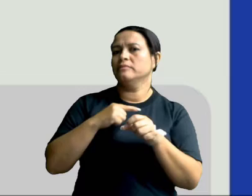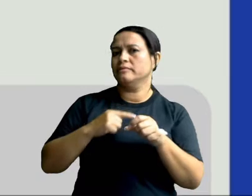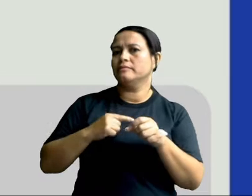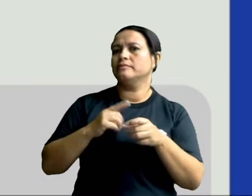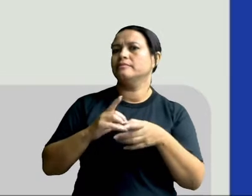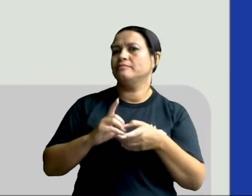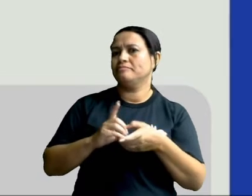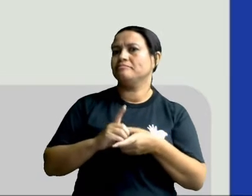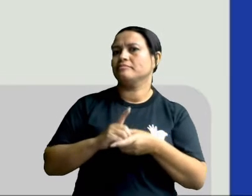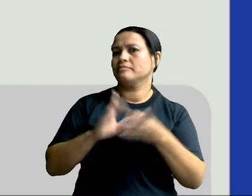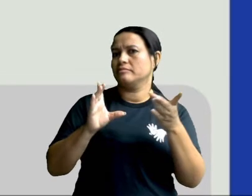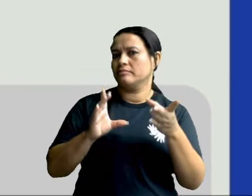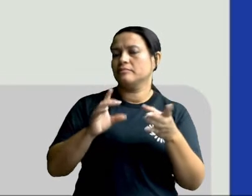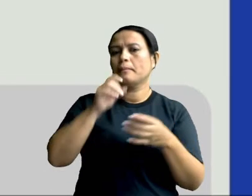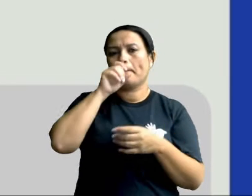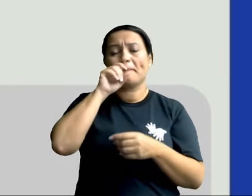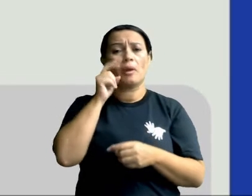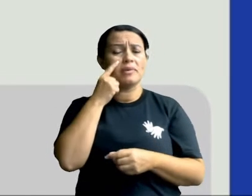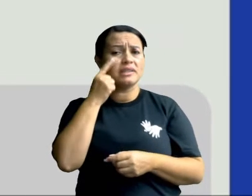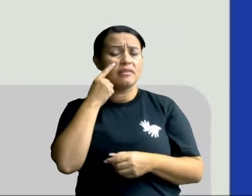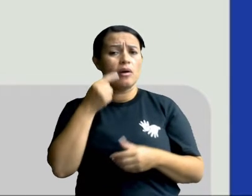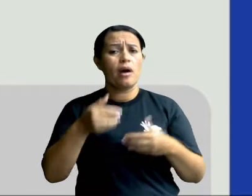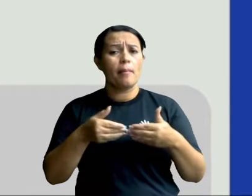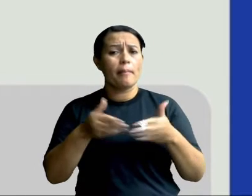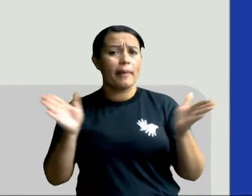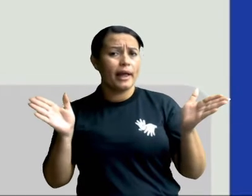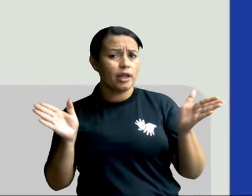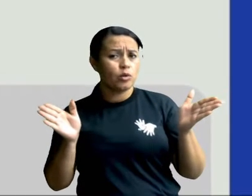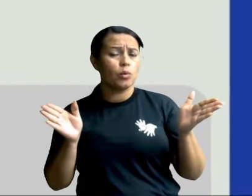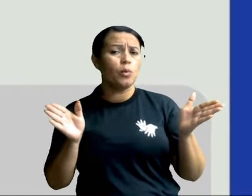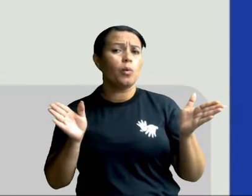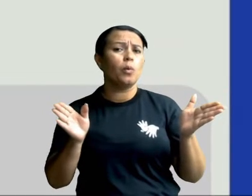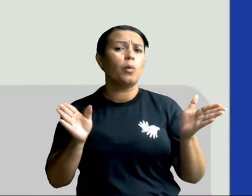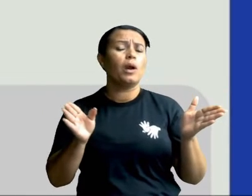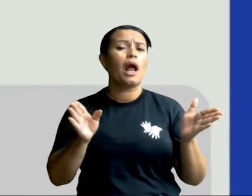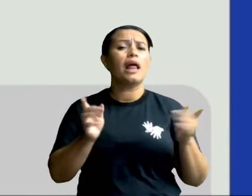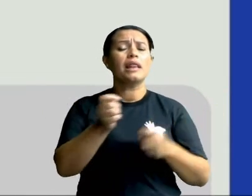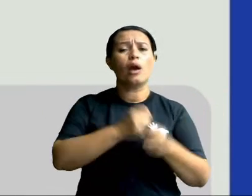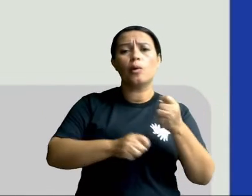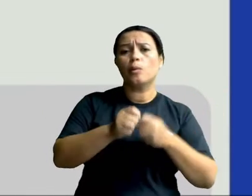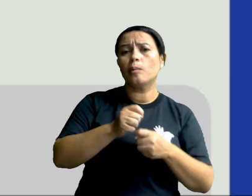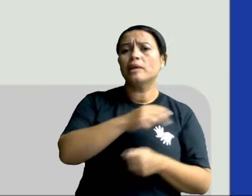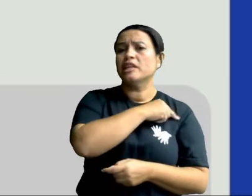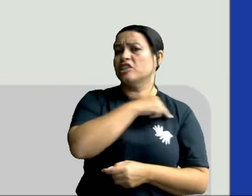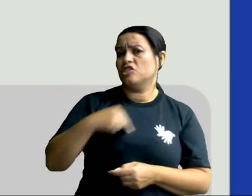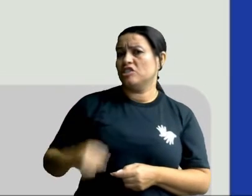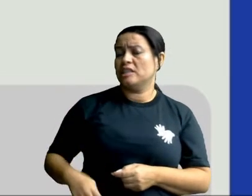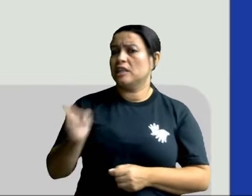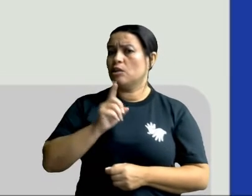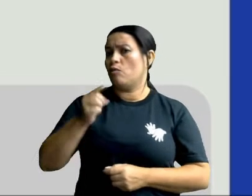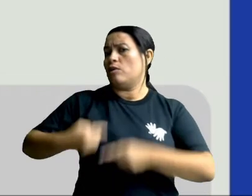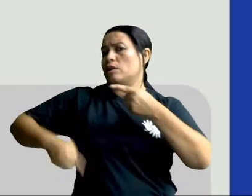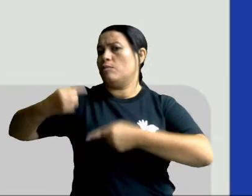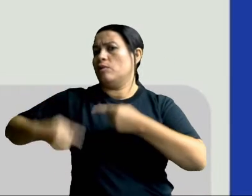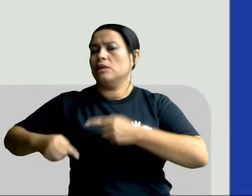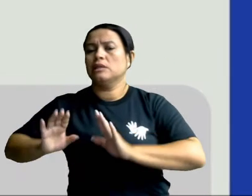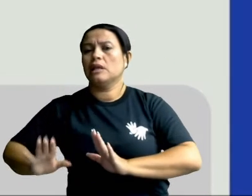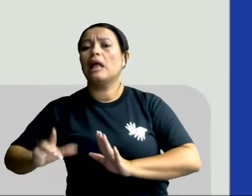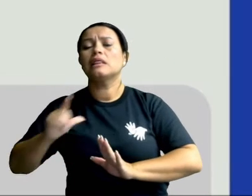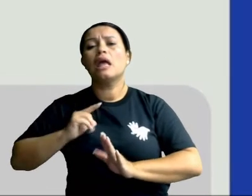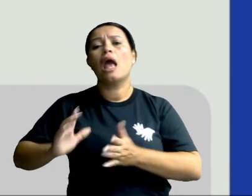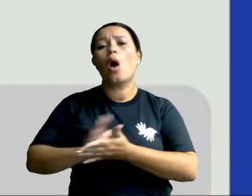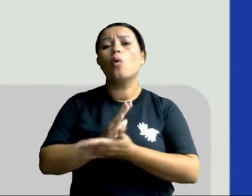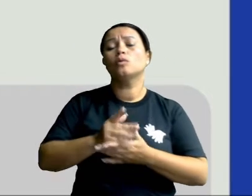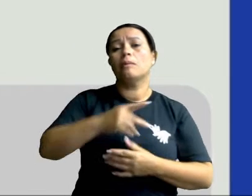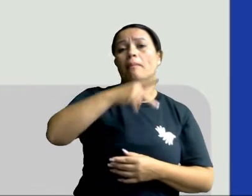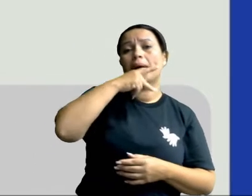democracia. A abertura na economia chinesa não foi acompanhada pela abertura política. Na China, apesar de existirem pequenos partidos além